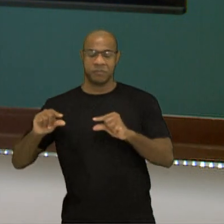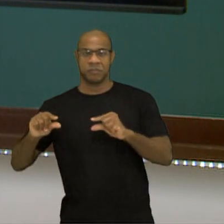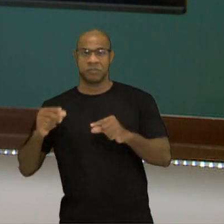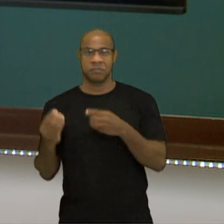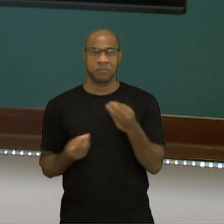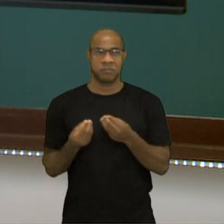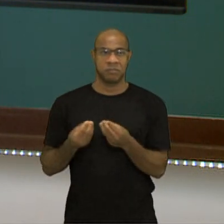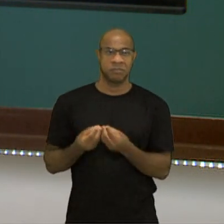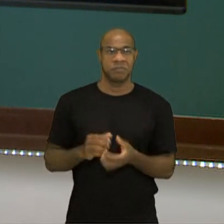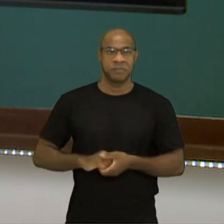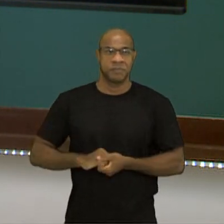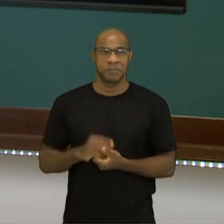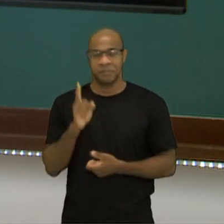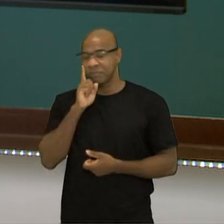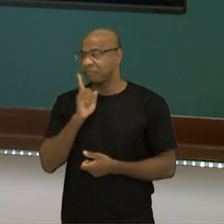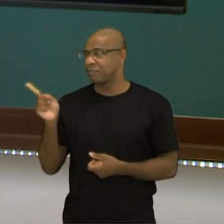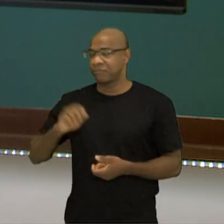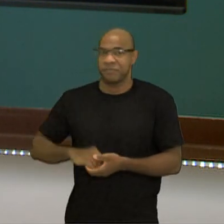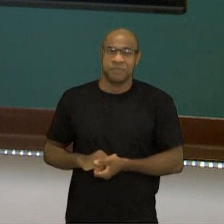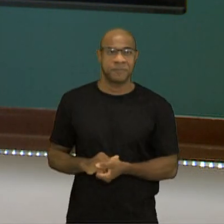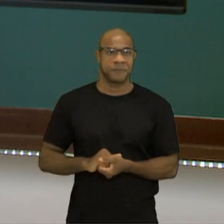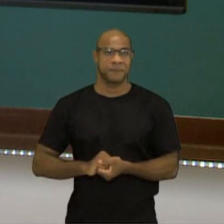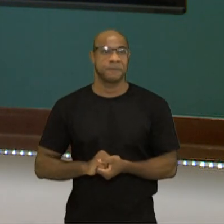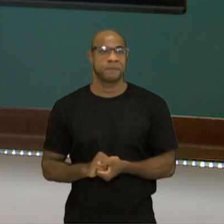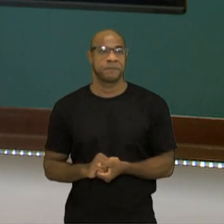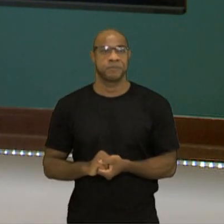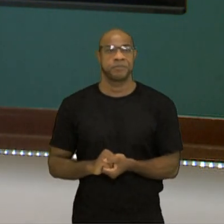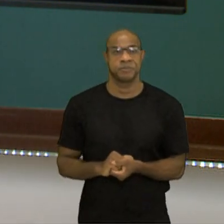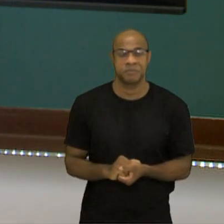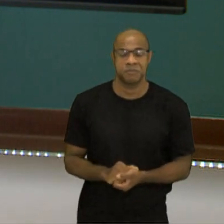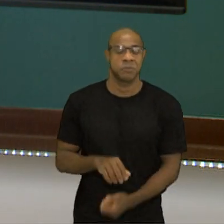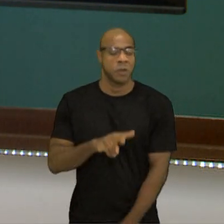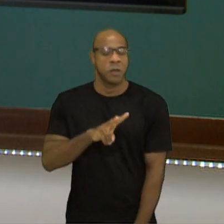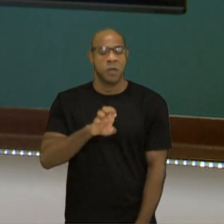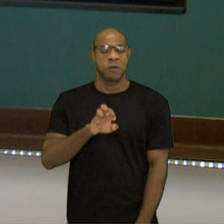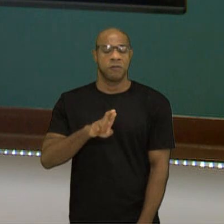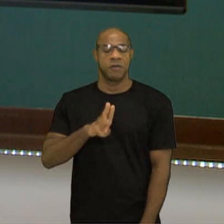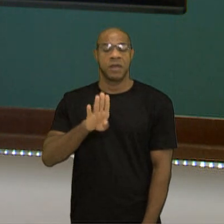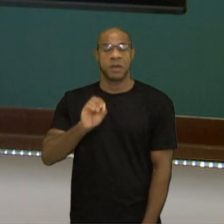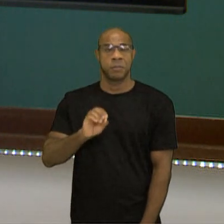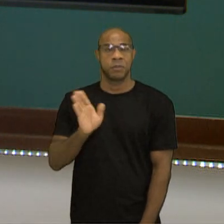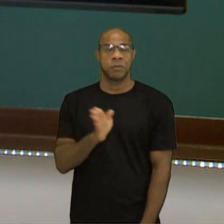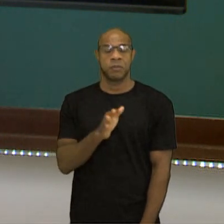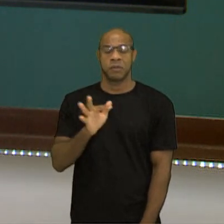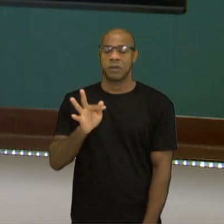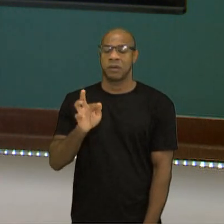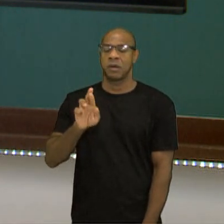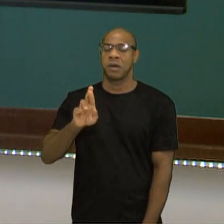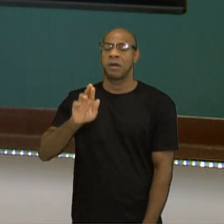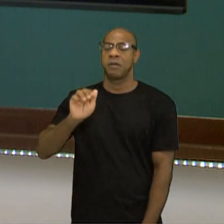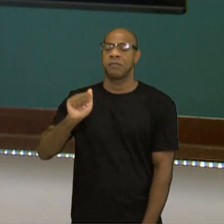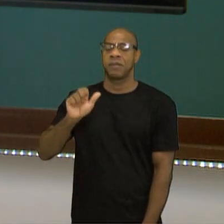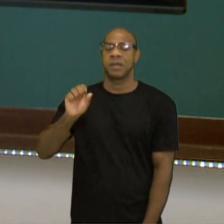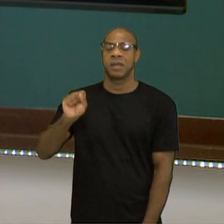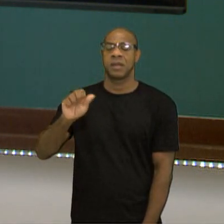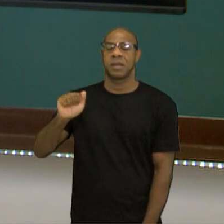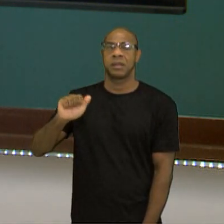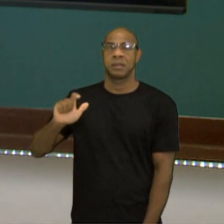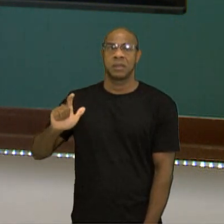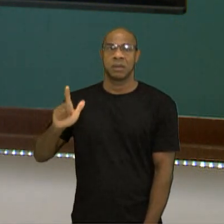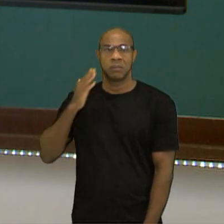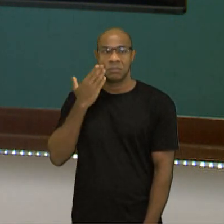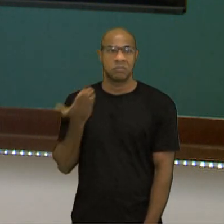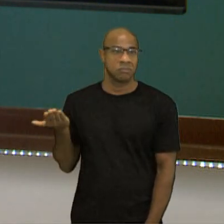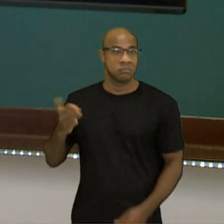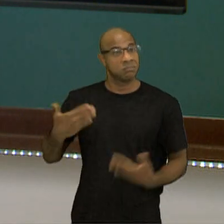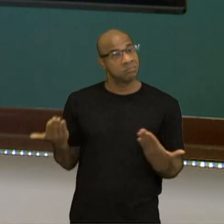phrasal verbs, né? Bora lembrar? Dá uma lida aqui comigo. The combination of a verb and a particle